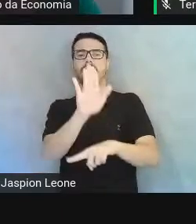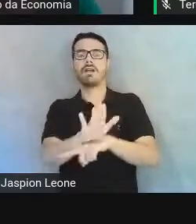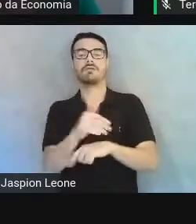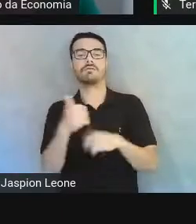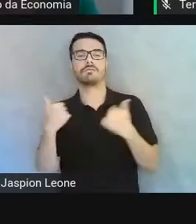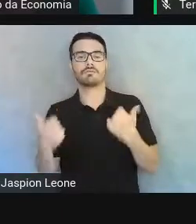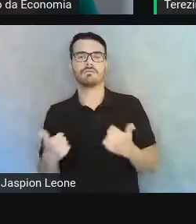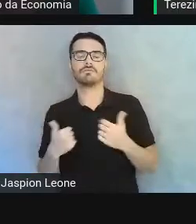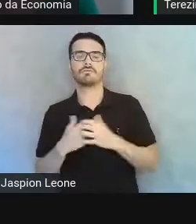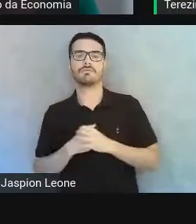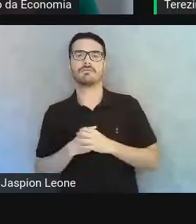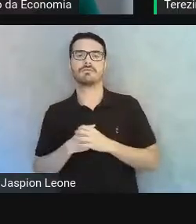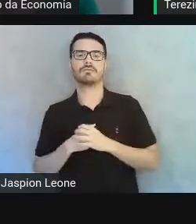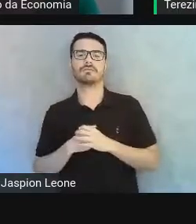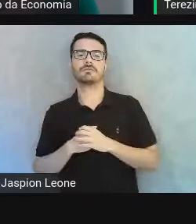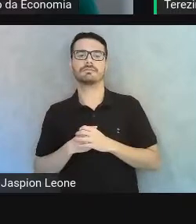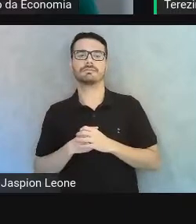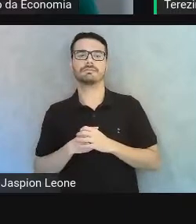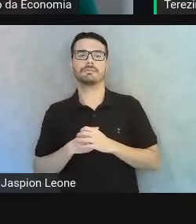mesmo.